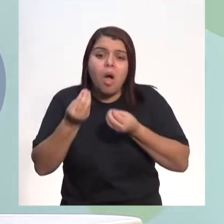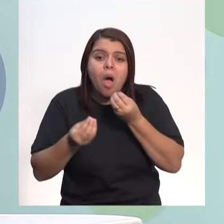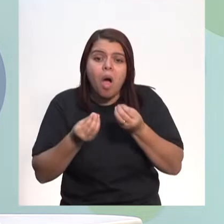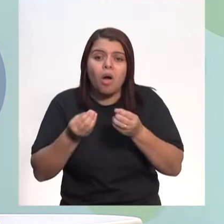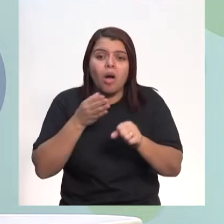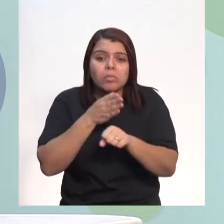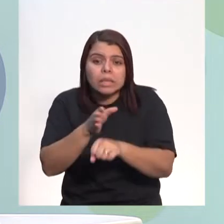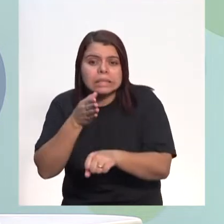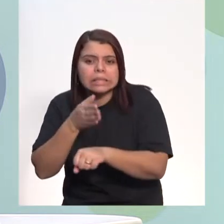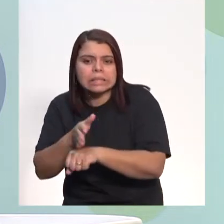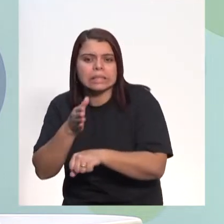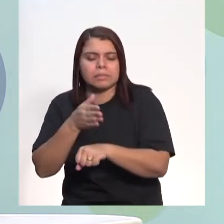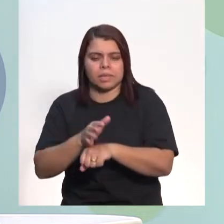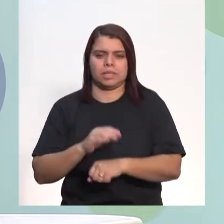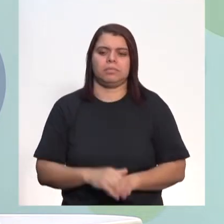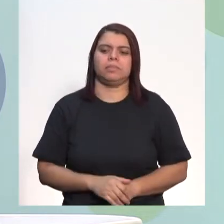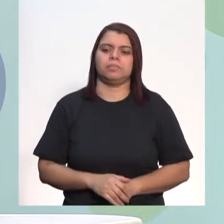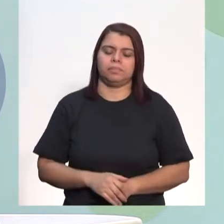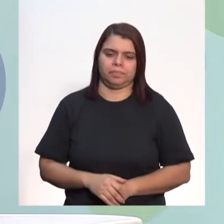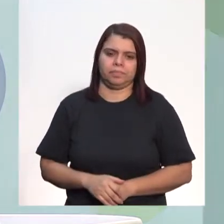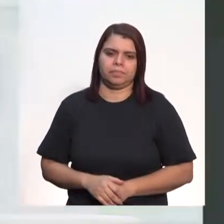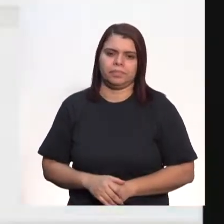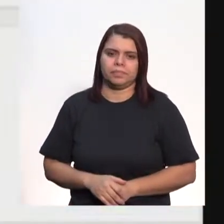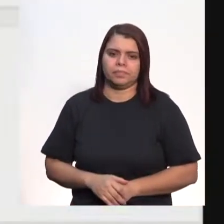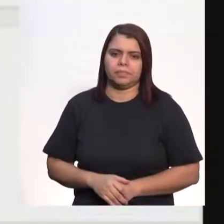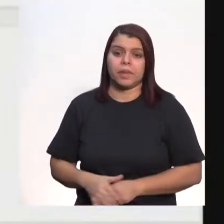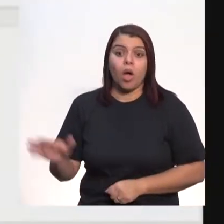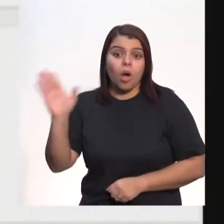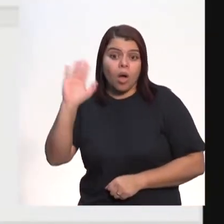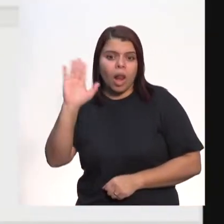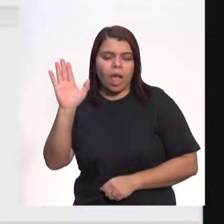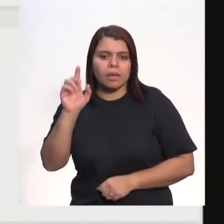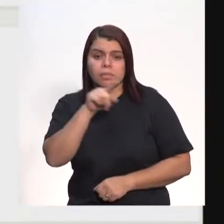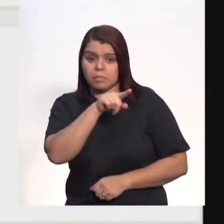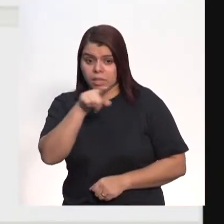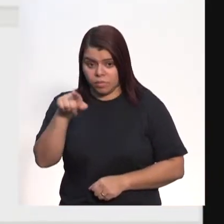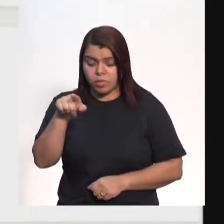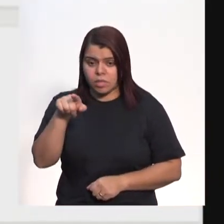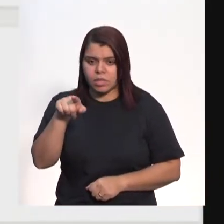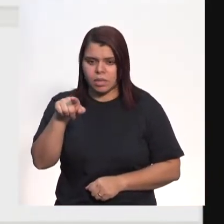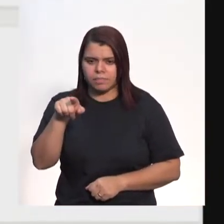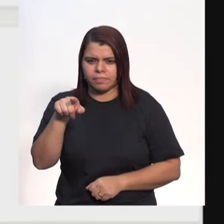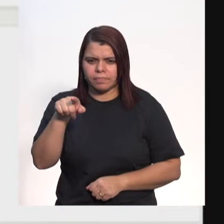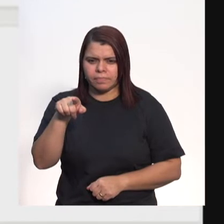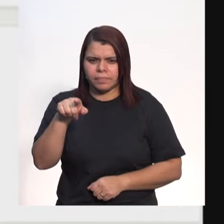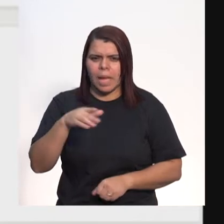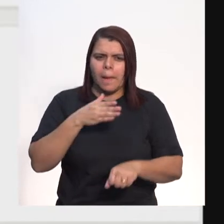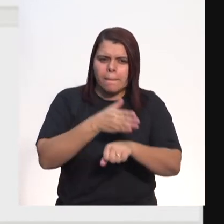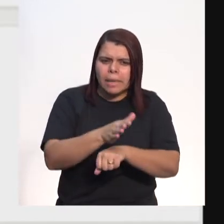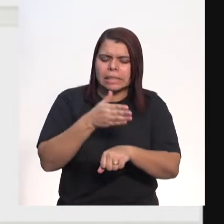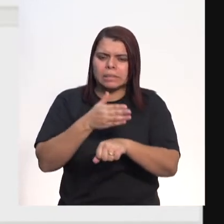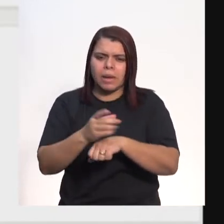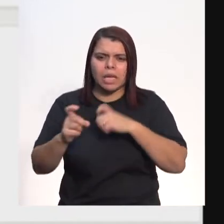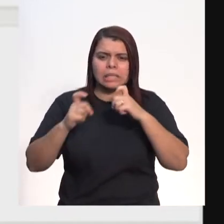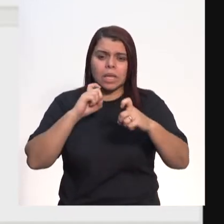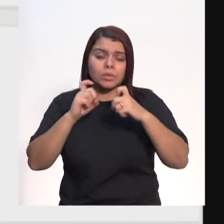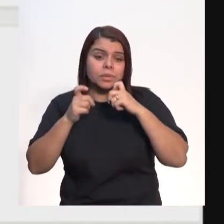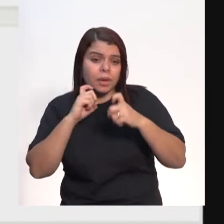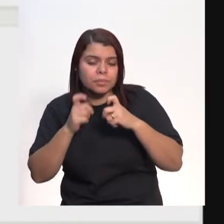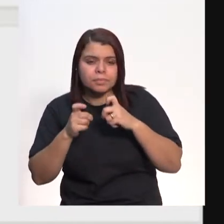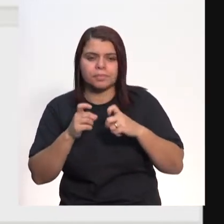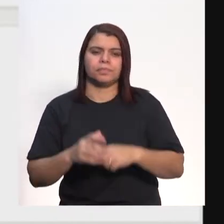reuniões no Teams. Olá! Para você entrar na reunião através do Microsoft